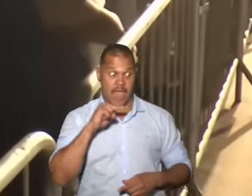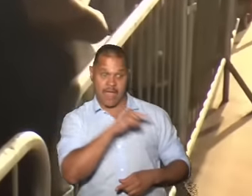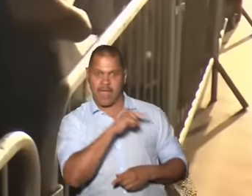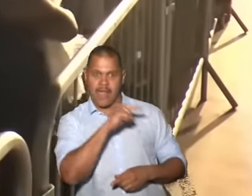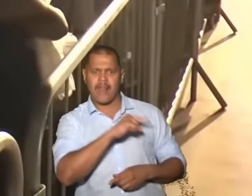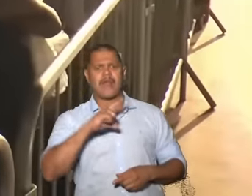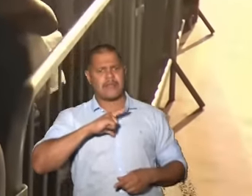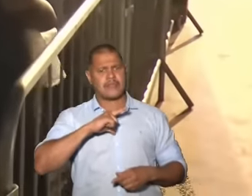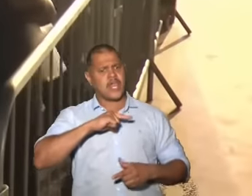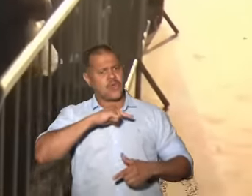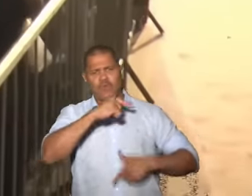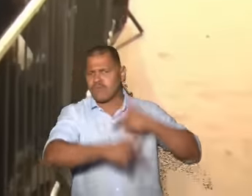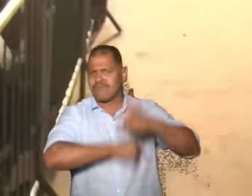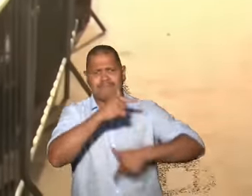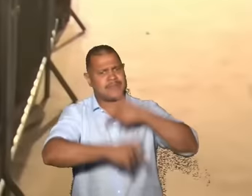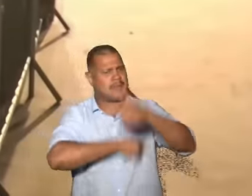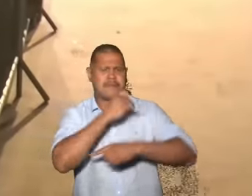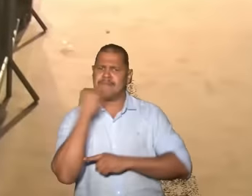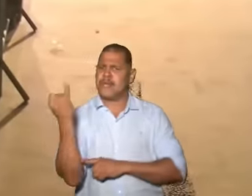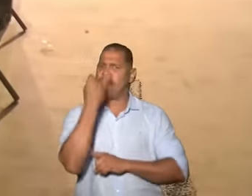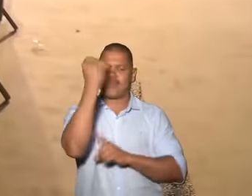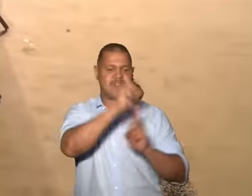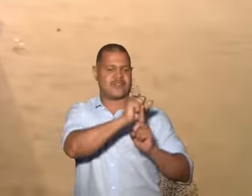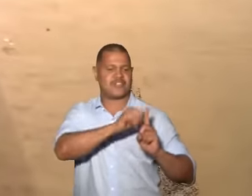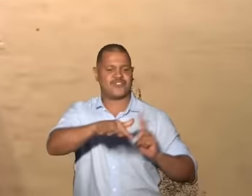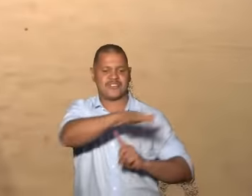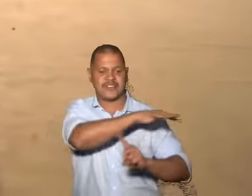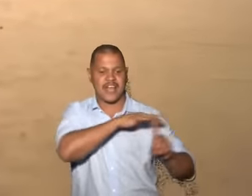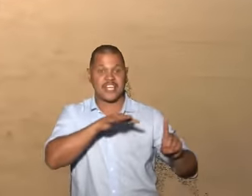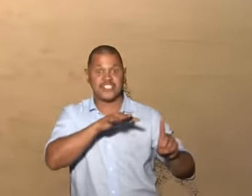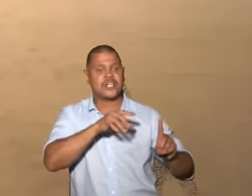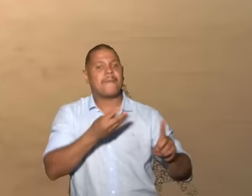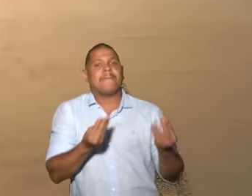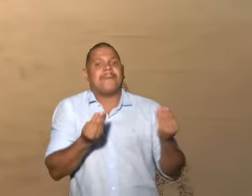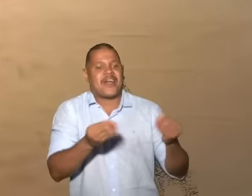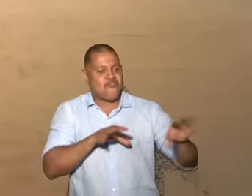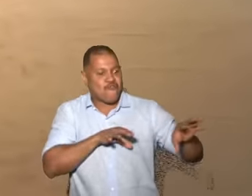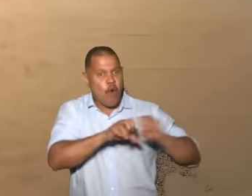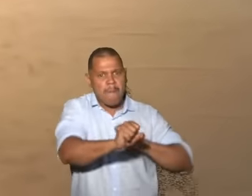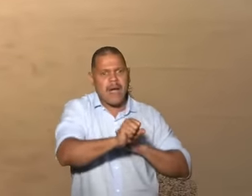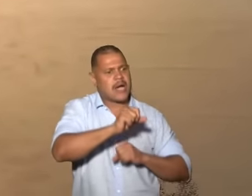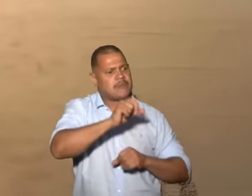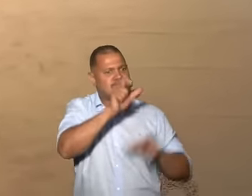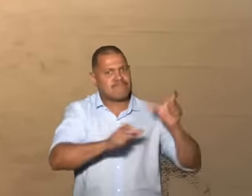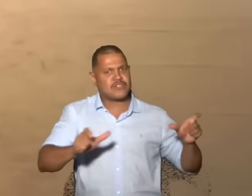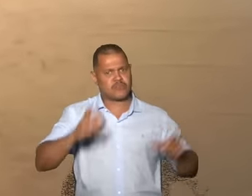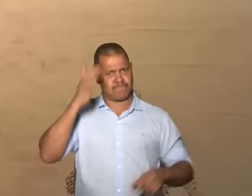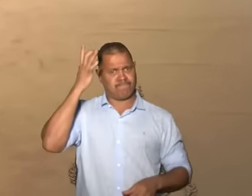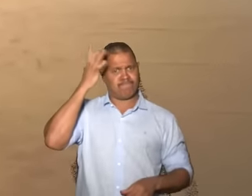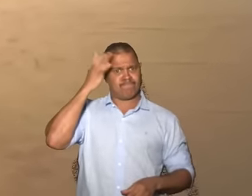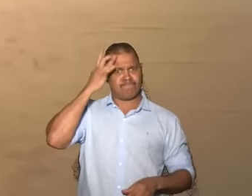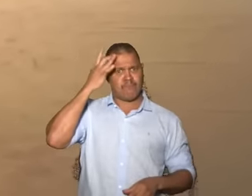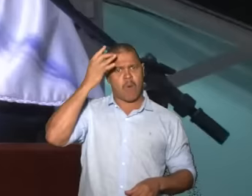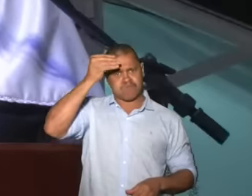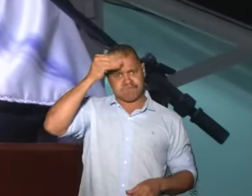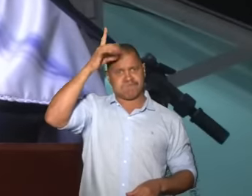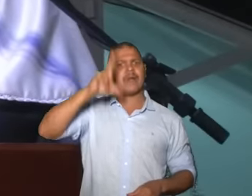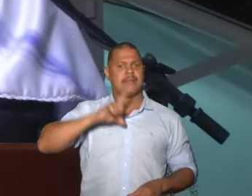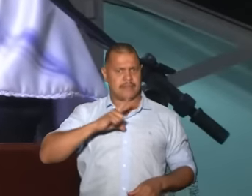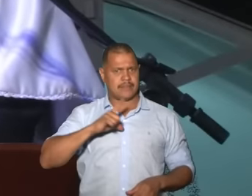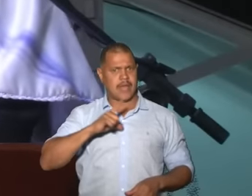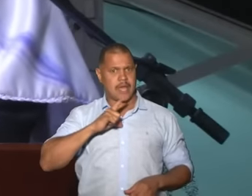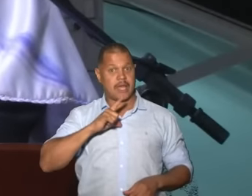tarefa socialmente fundamental: formar pessoas capacitadas, intelectual e moralmente, que venham